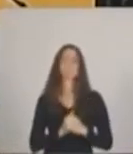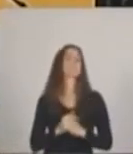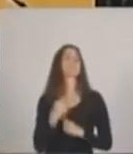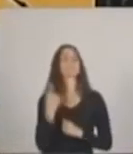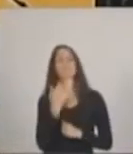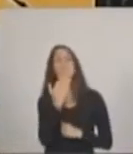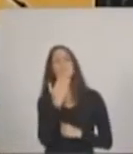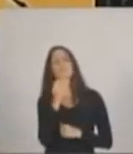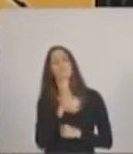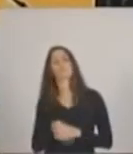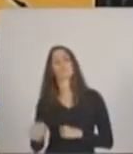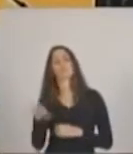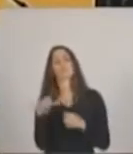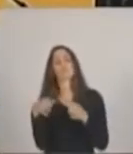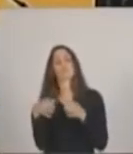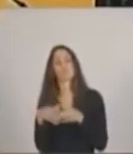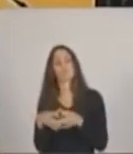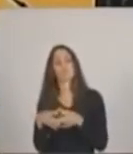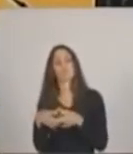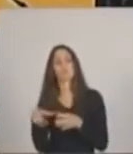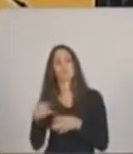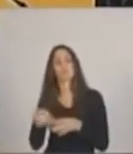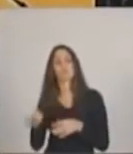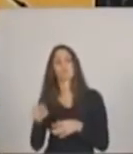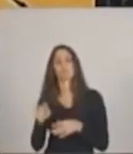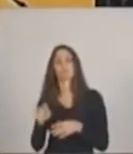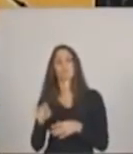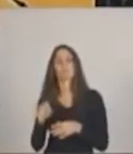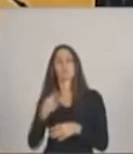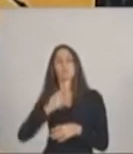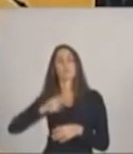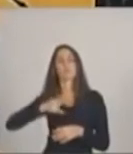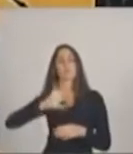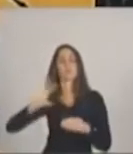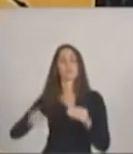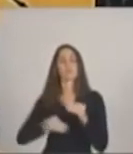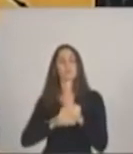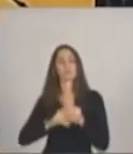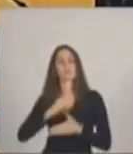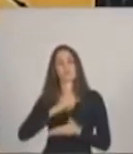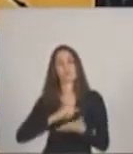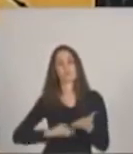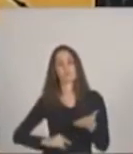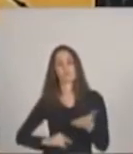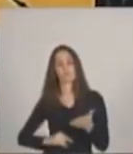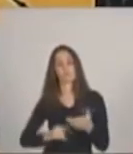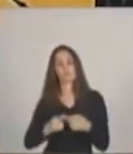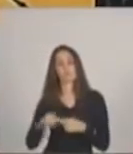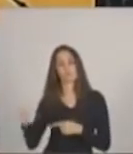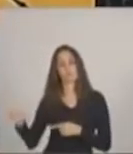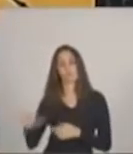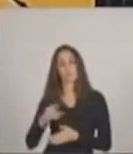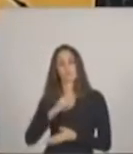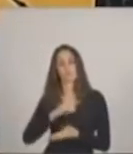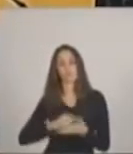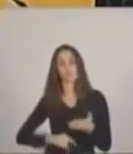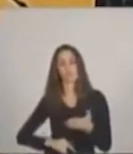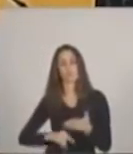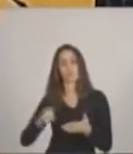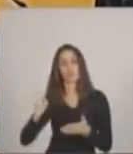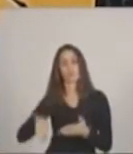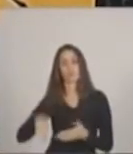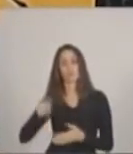da comissão, deliberamos para não anexar o documento dele, porque está sendo o parecer via